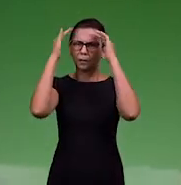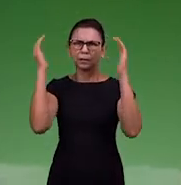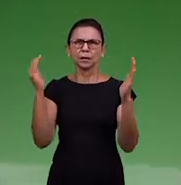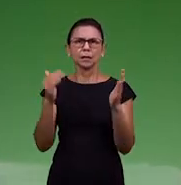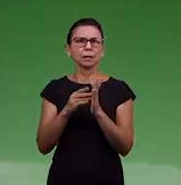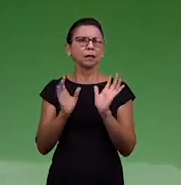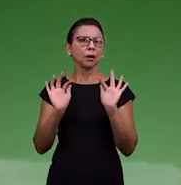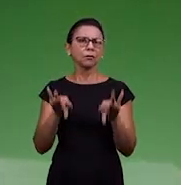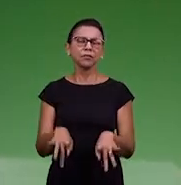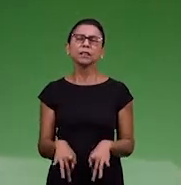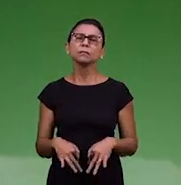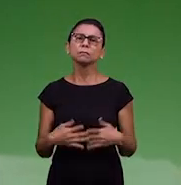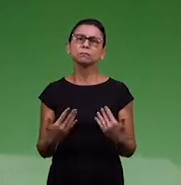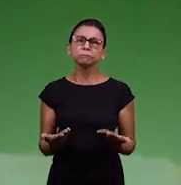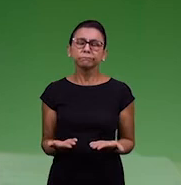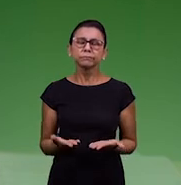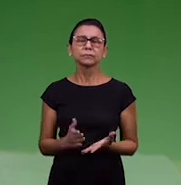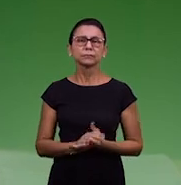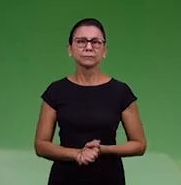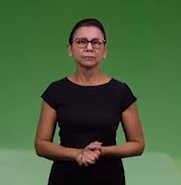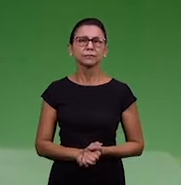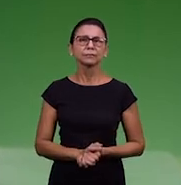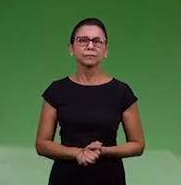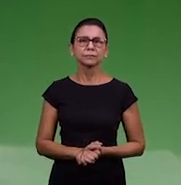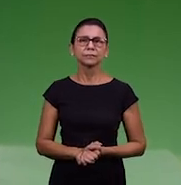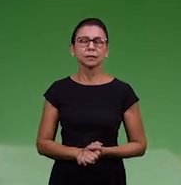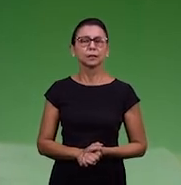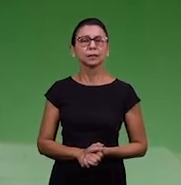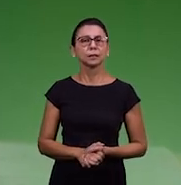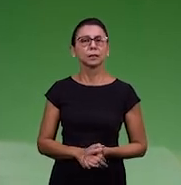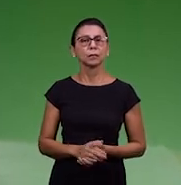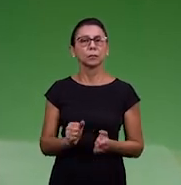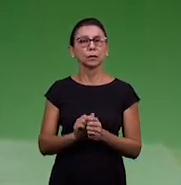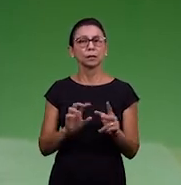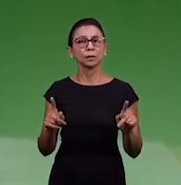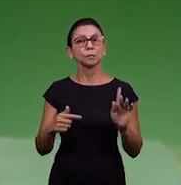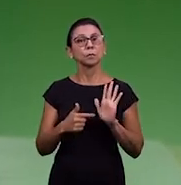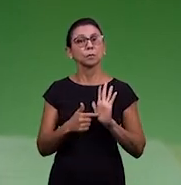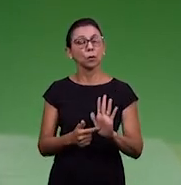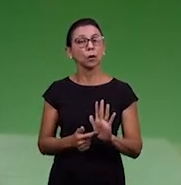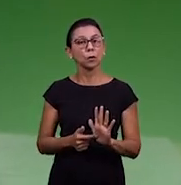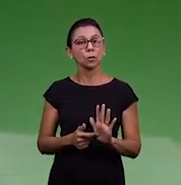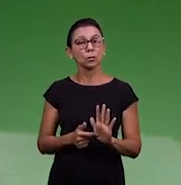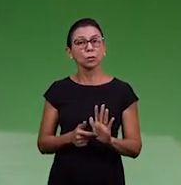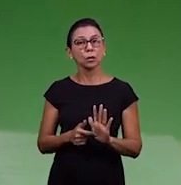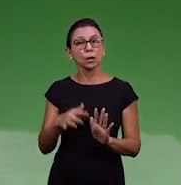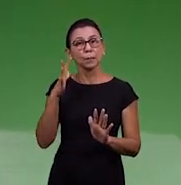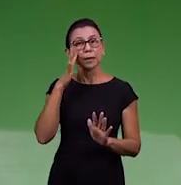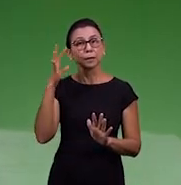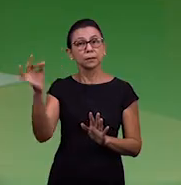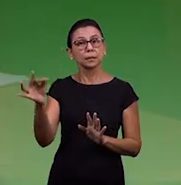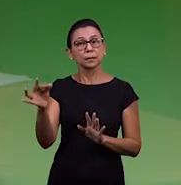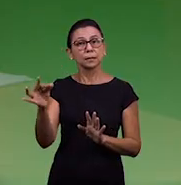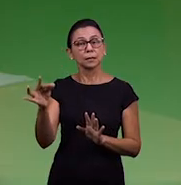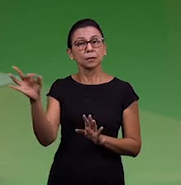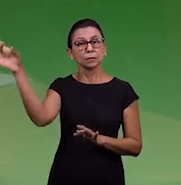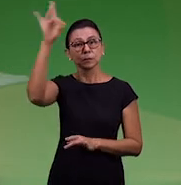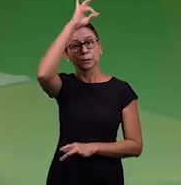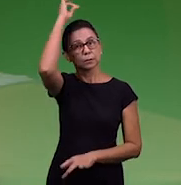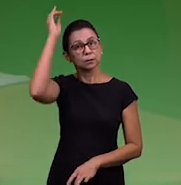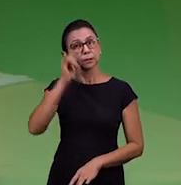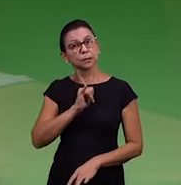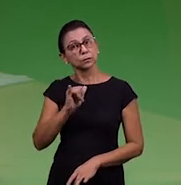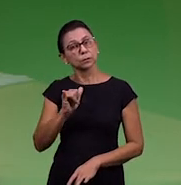o fim, senão nós vamos provar da árvore da vida. Quem tem ouvidos, ouça o que o Espírito diz à igreja. Nós vamos comer da árvore da vida. Então está aí delineada a